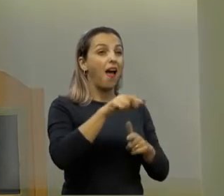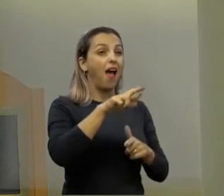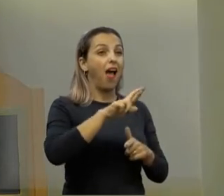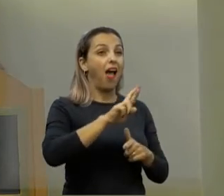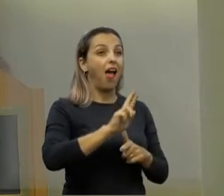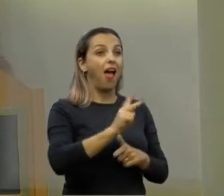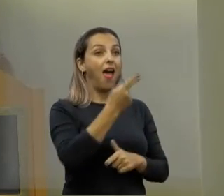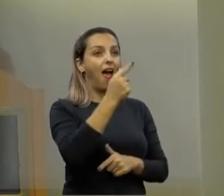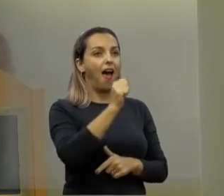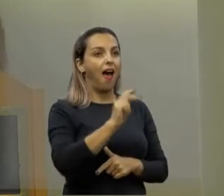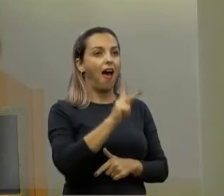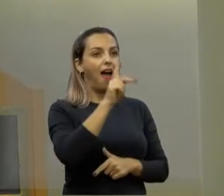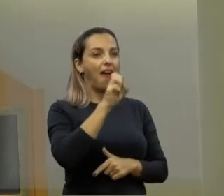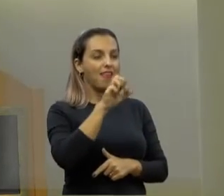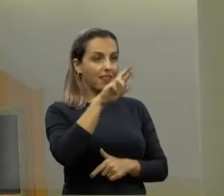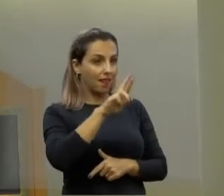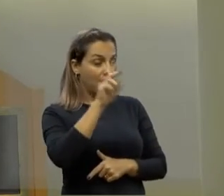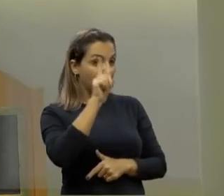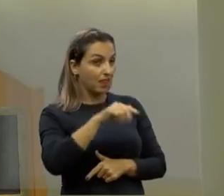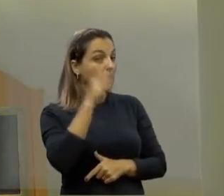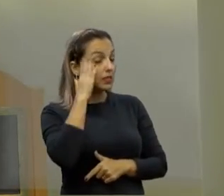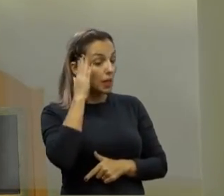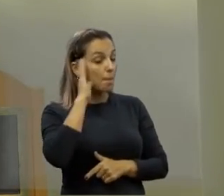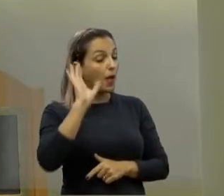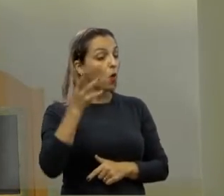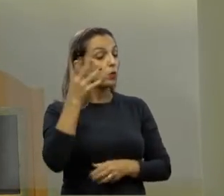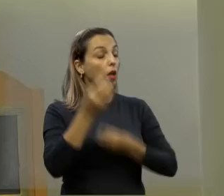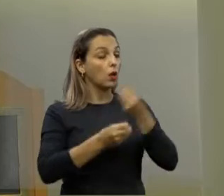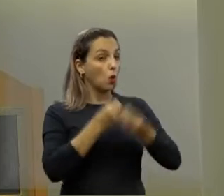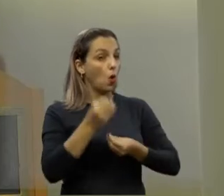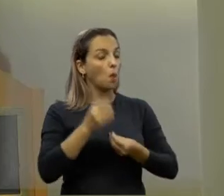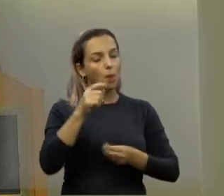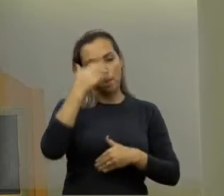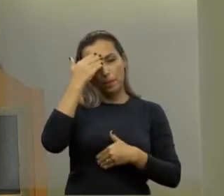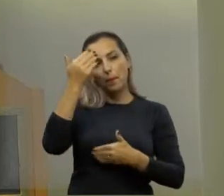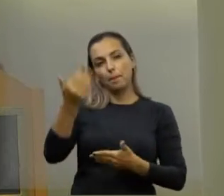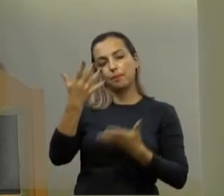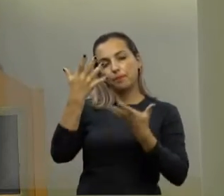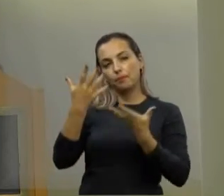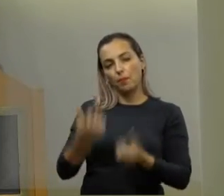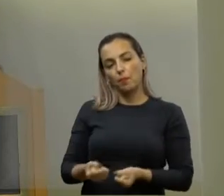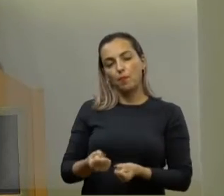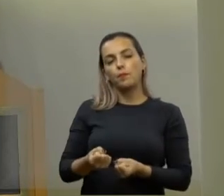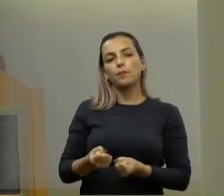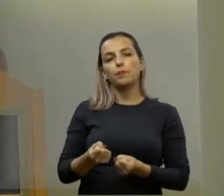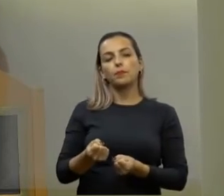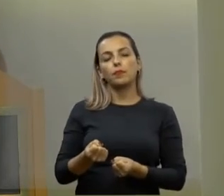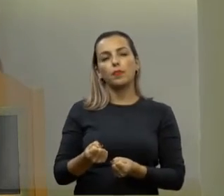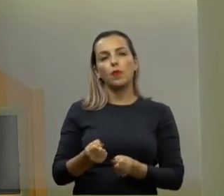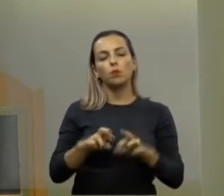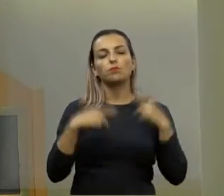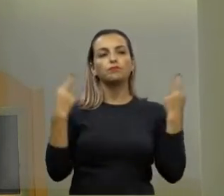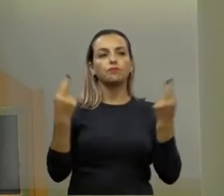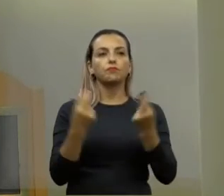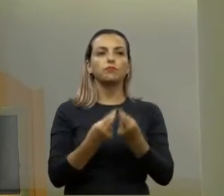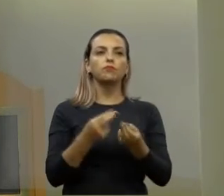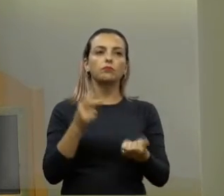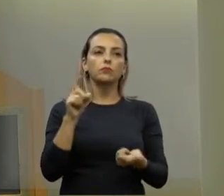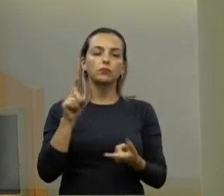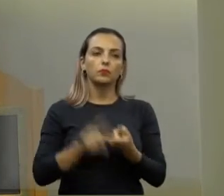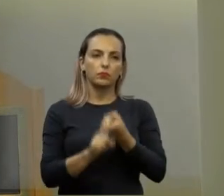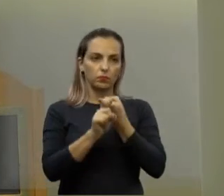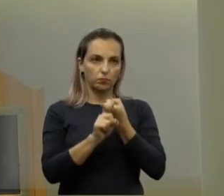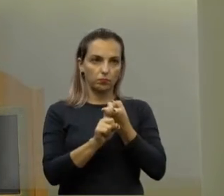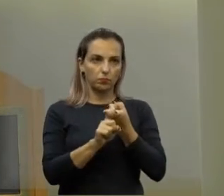gente tem que saber exatamente o que está acontecendo Então Agradeço ao presente também por ter acatado aí o pedido de suspensão da sessão